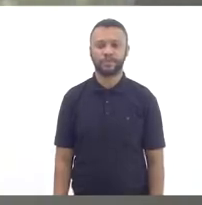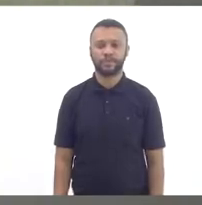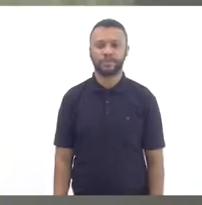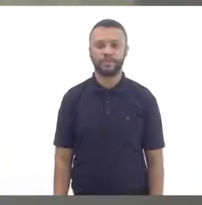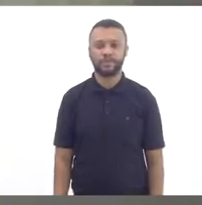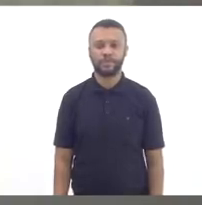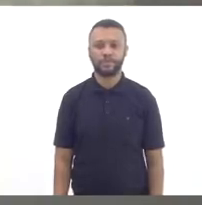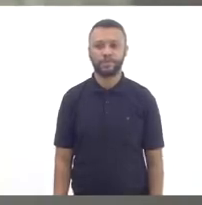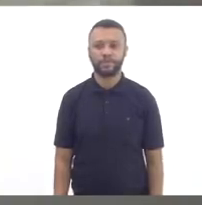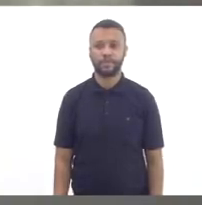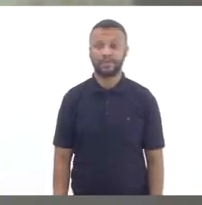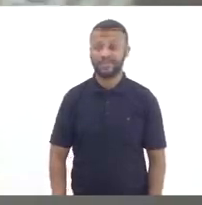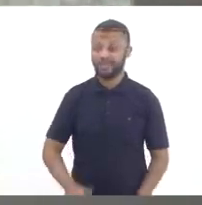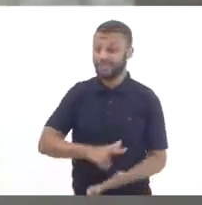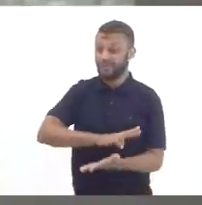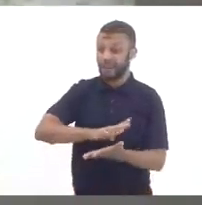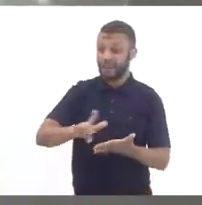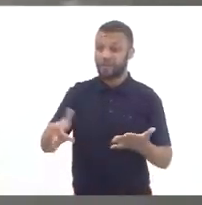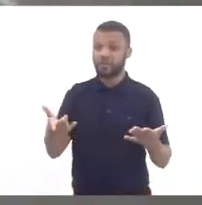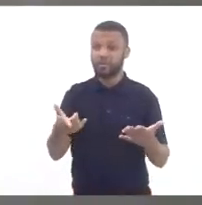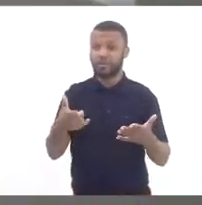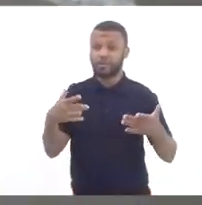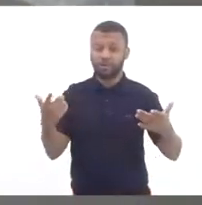Muitos nem tem.